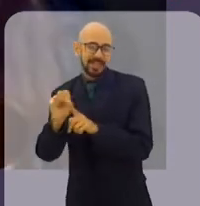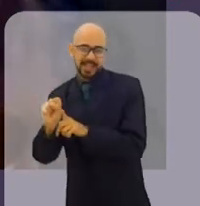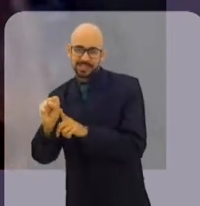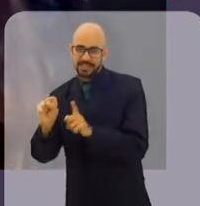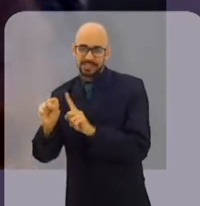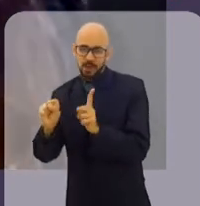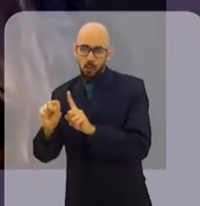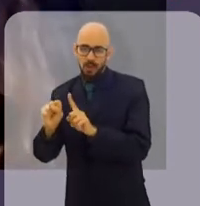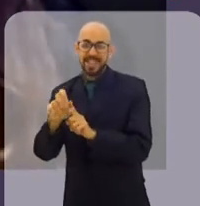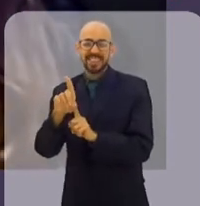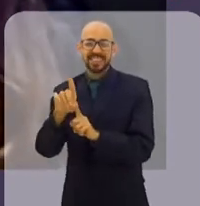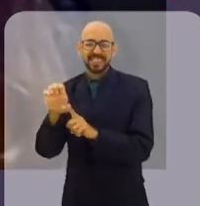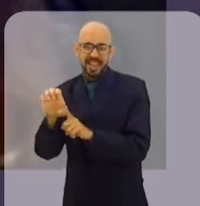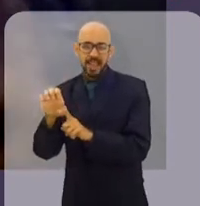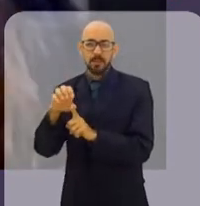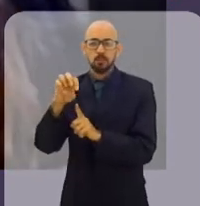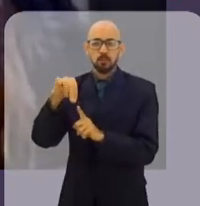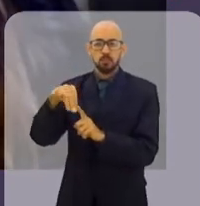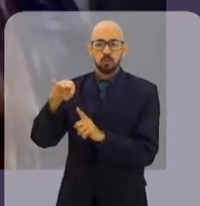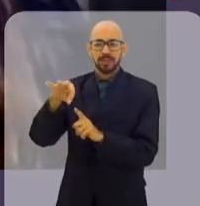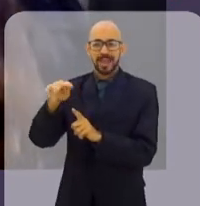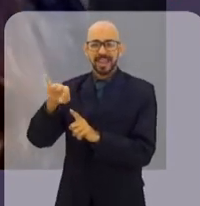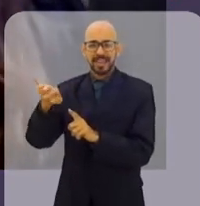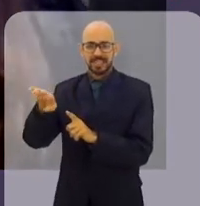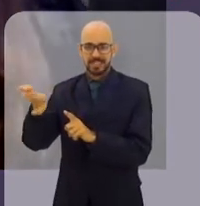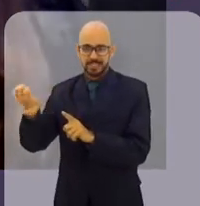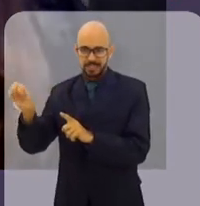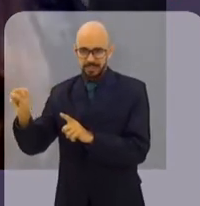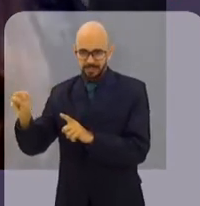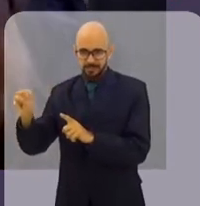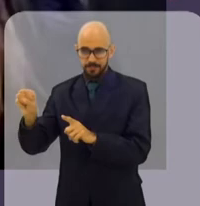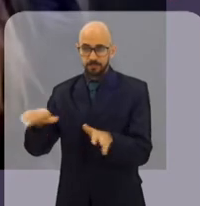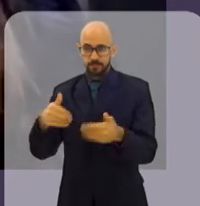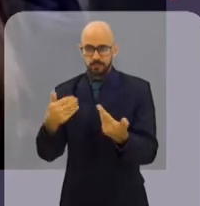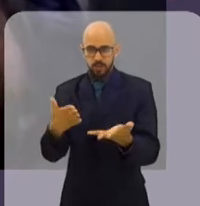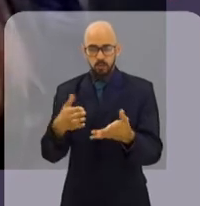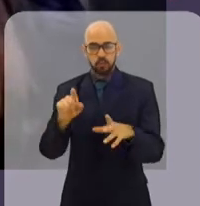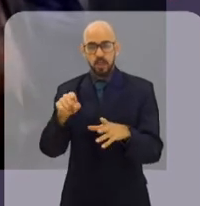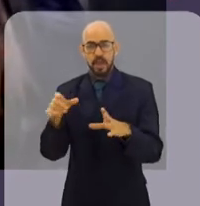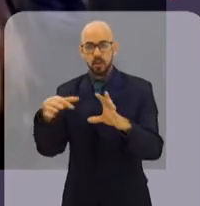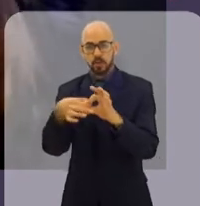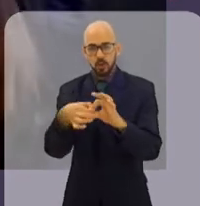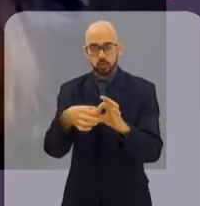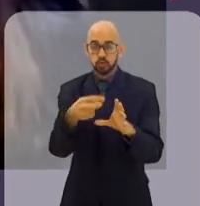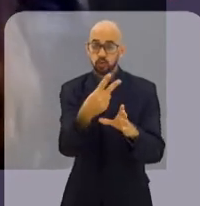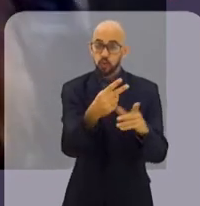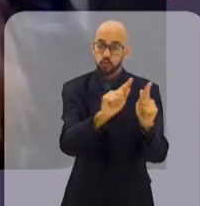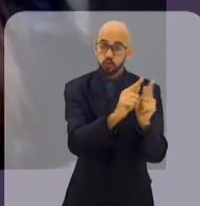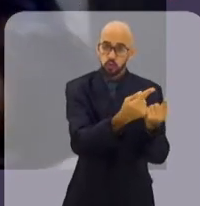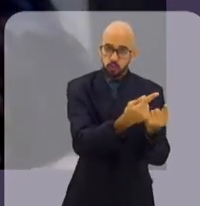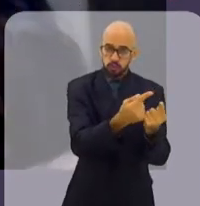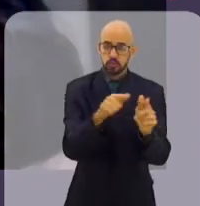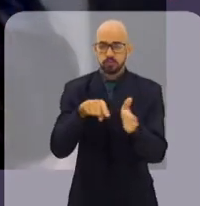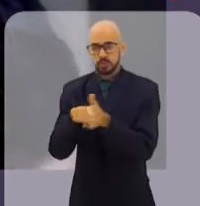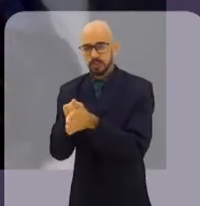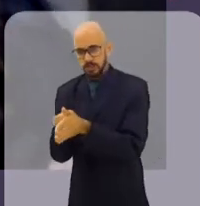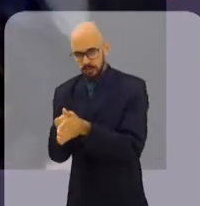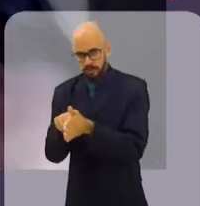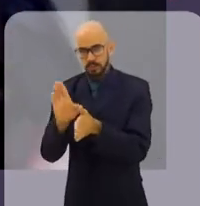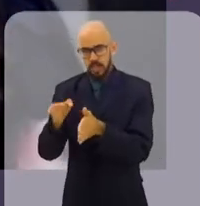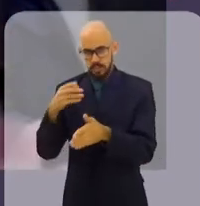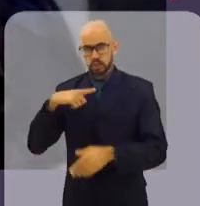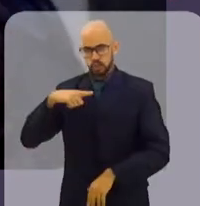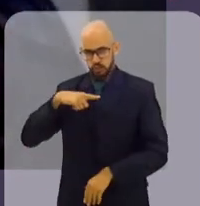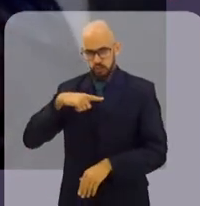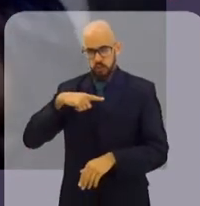pesquisas que já existiam. E ali na quarentena, junto com a Rádio FRJ, que estava abrindo uma chamada, né,